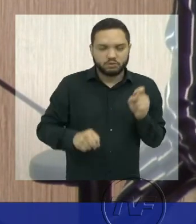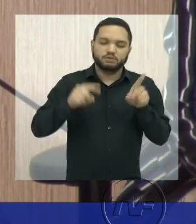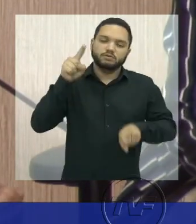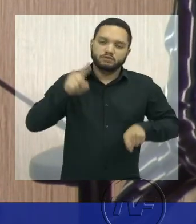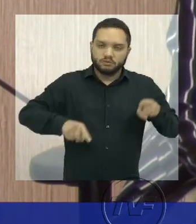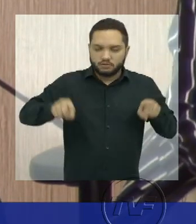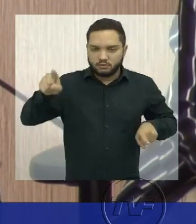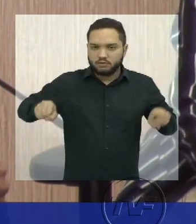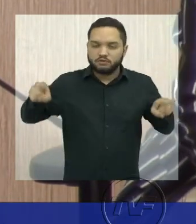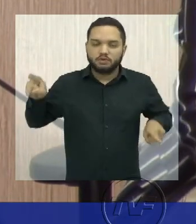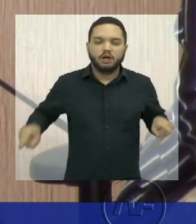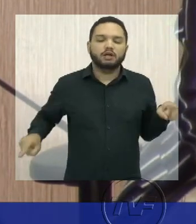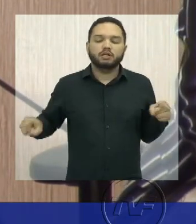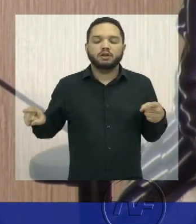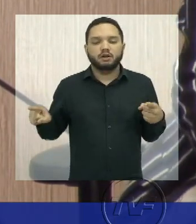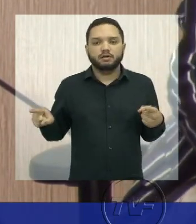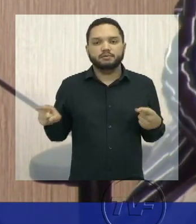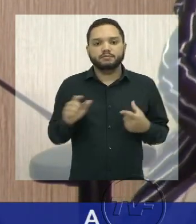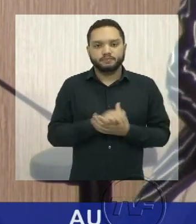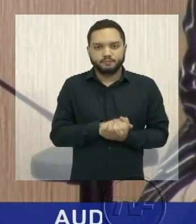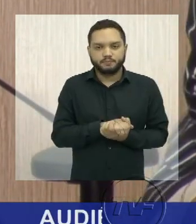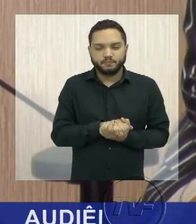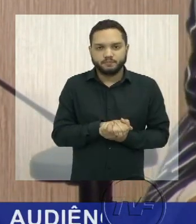de gravidade dentro da própria infração.